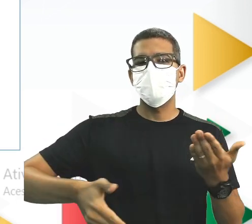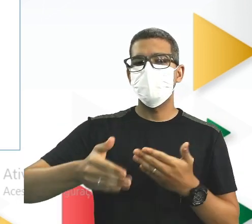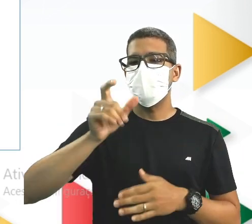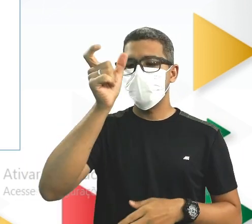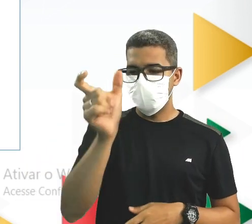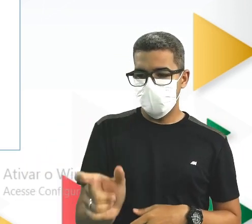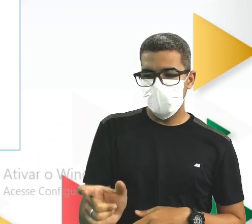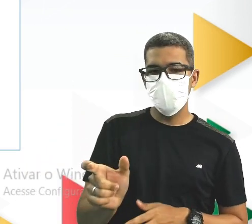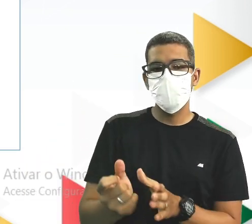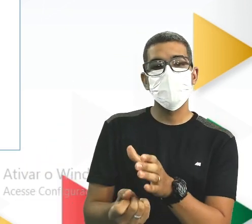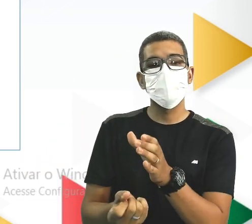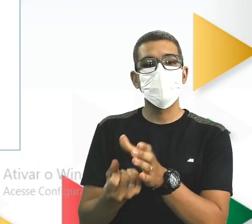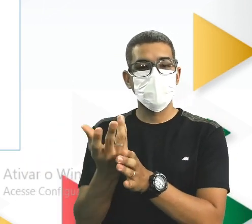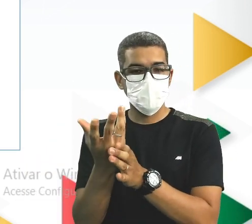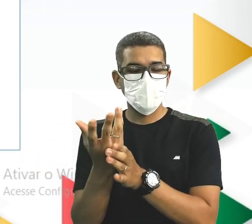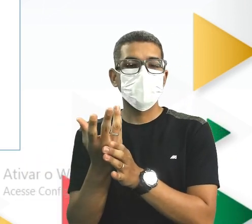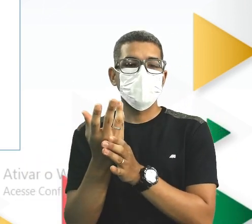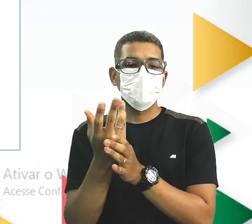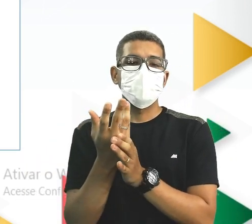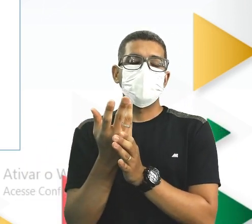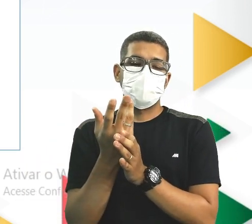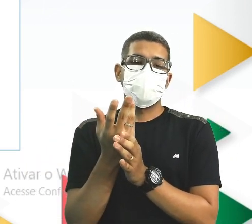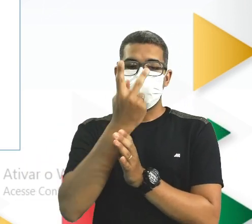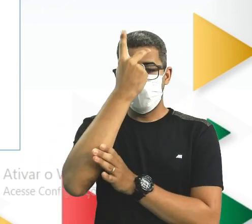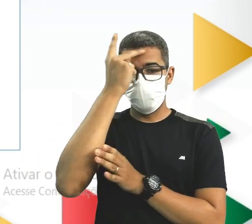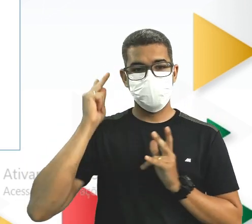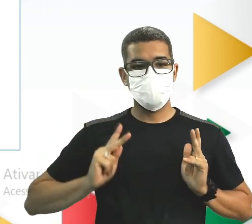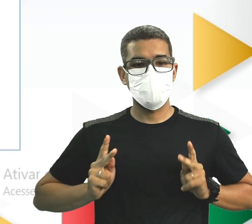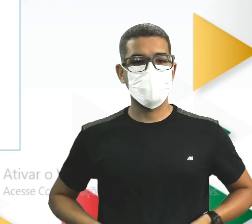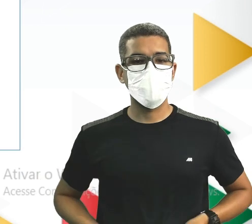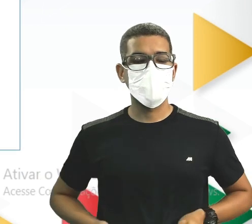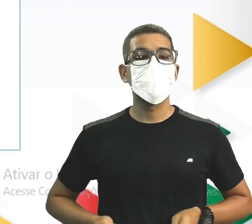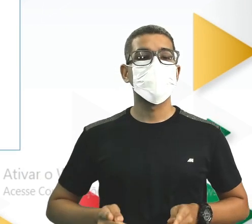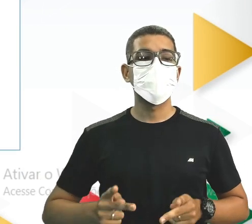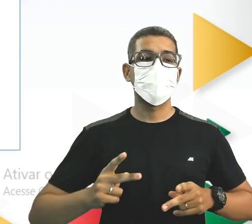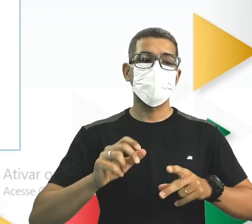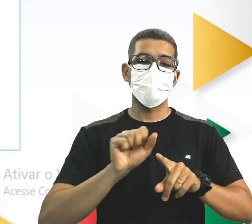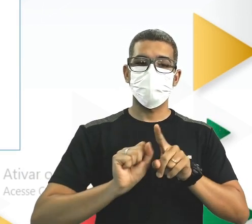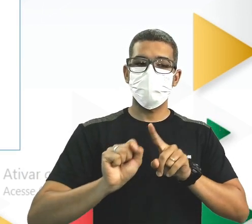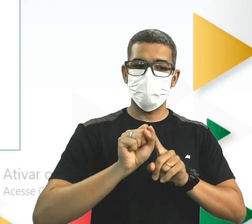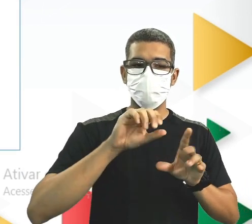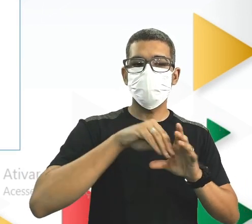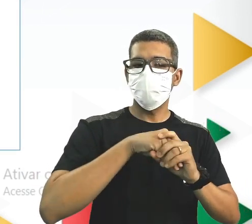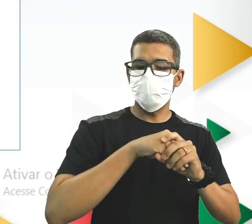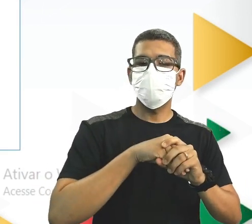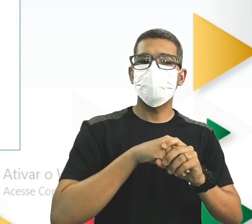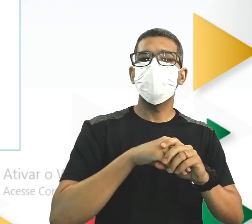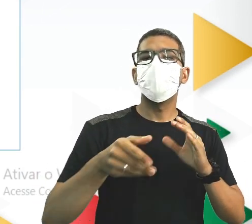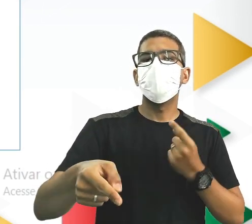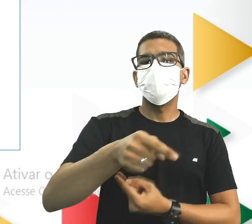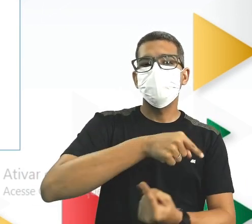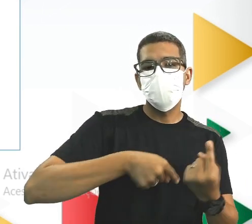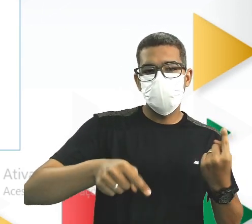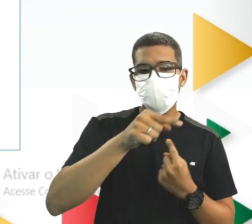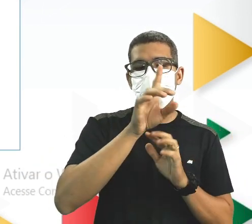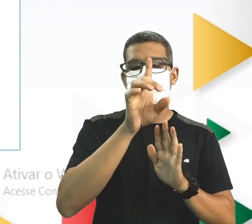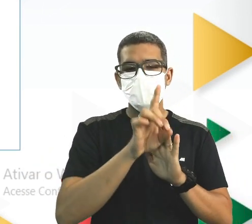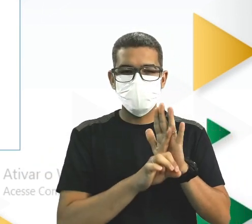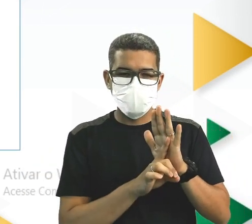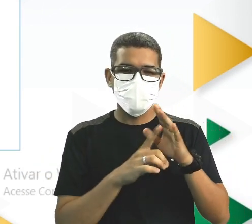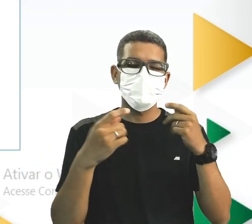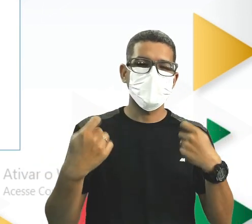sujeito, criação do cidadão dentro da sociedade em relação com seus direitos e deveres,